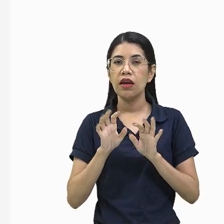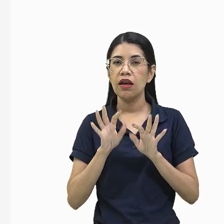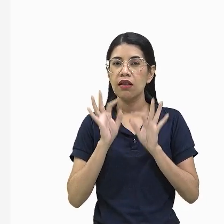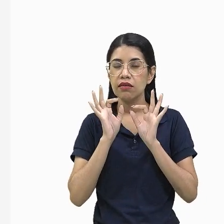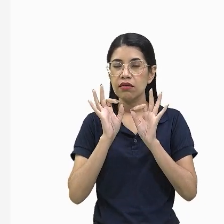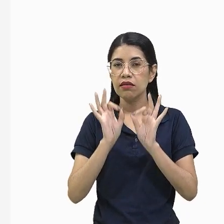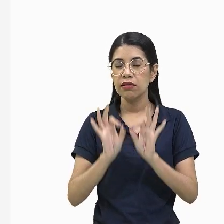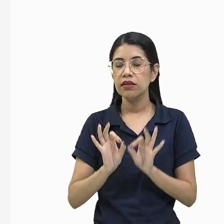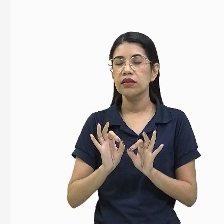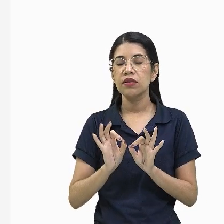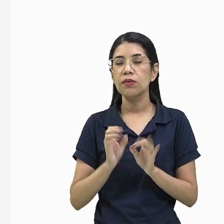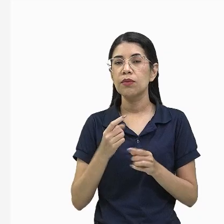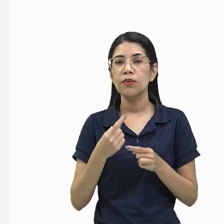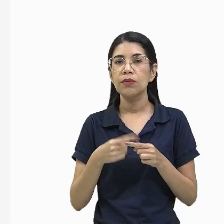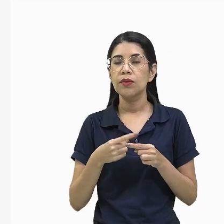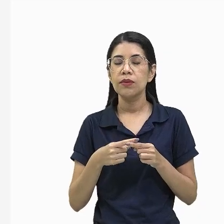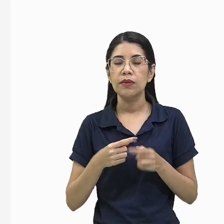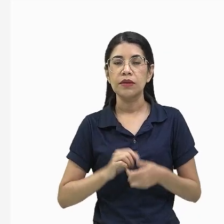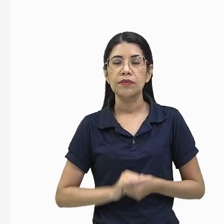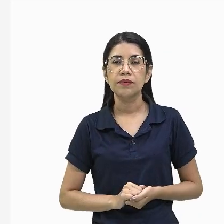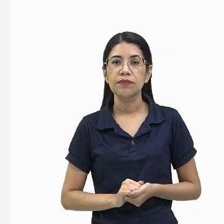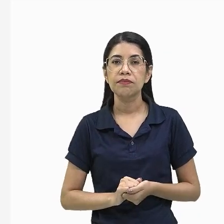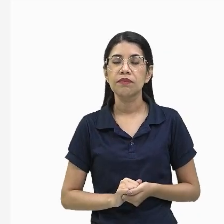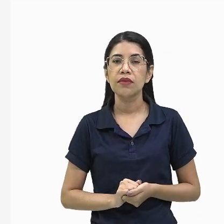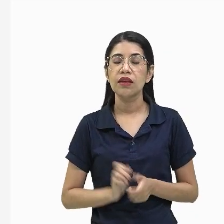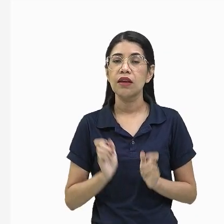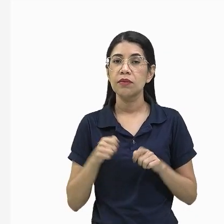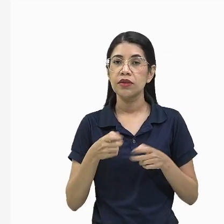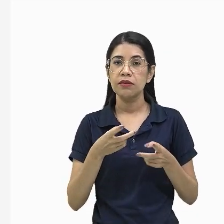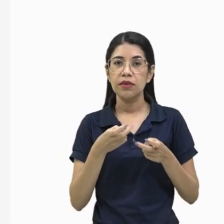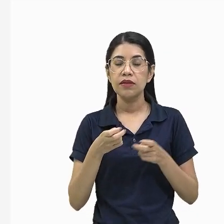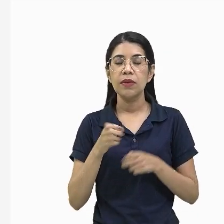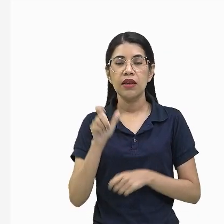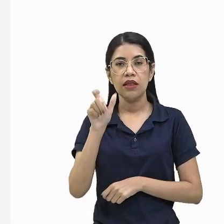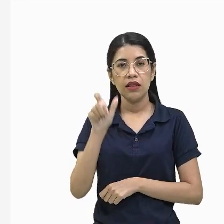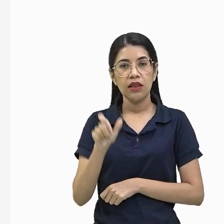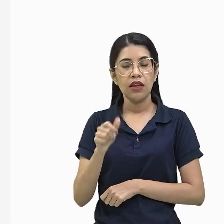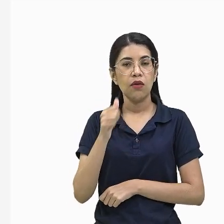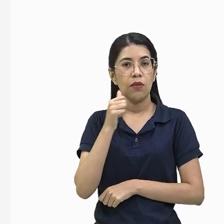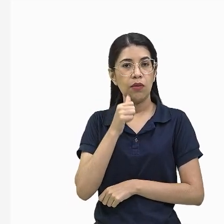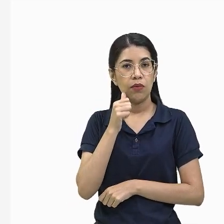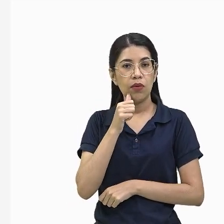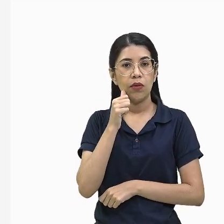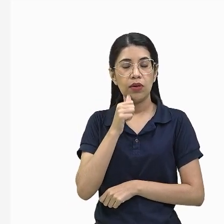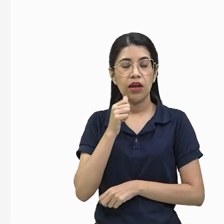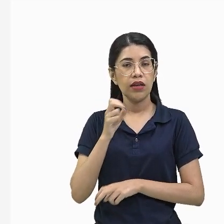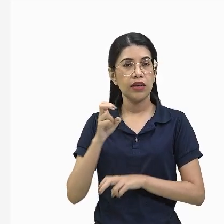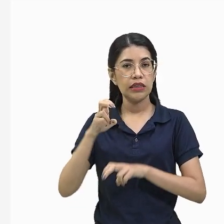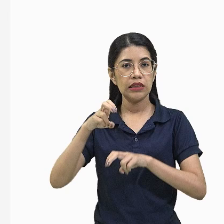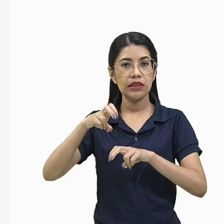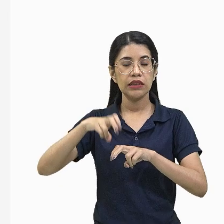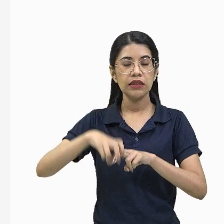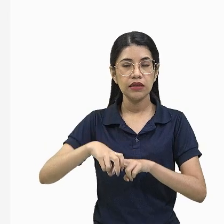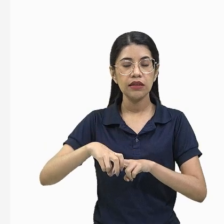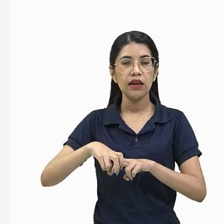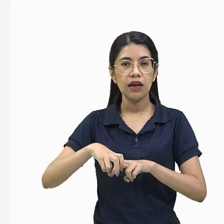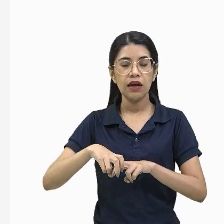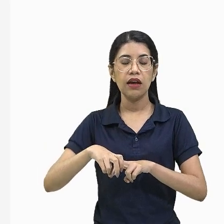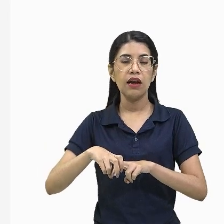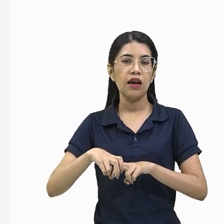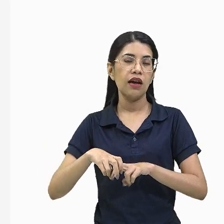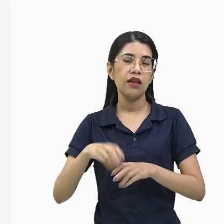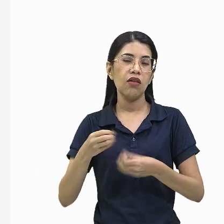atenção nesse cartaz. Percebam que nós temos a imagem de uma mulher. ela está sentada, certo? De